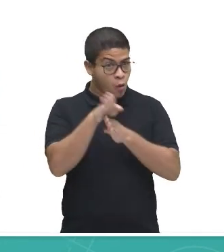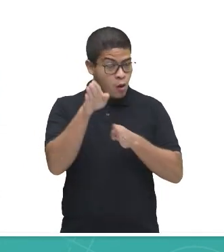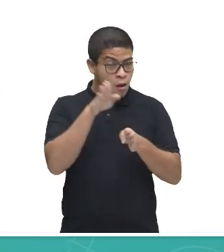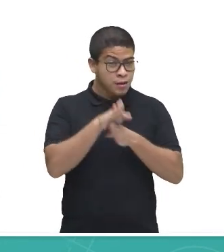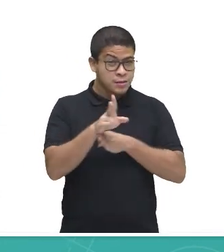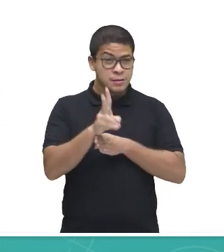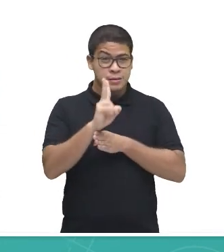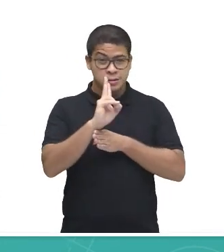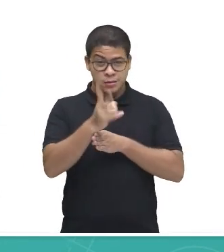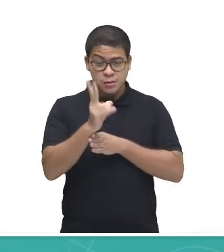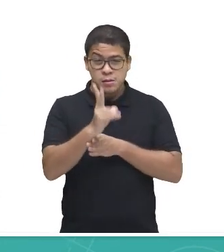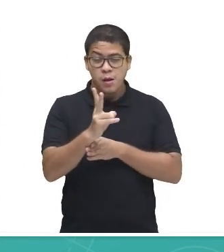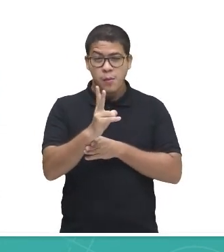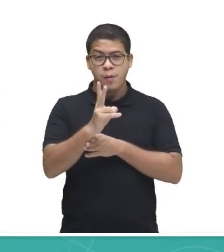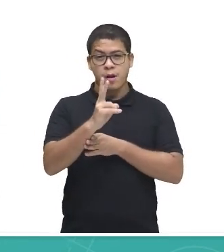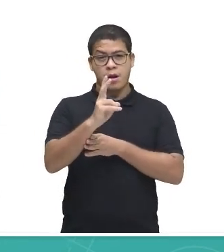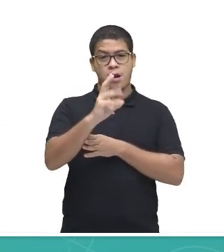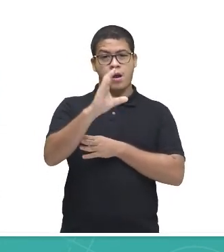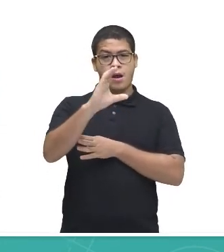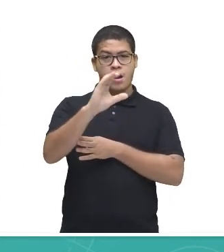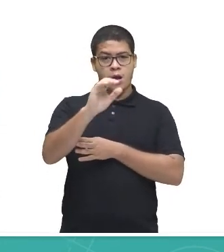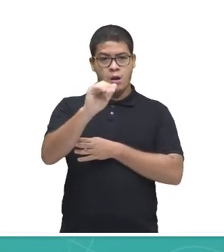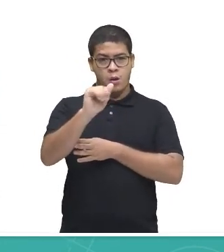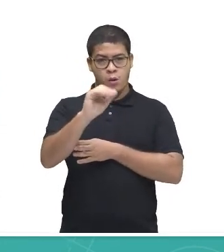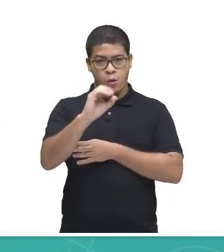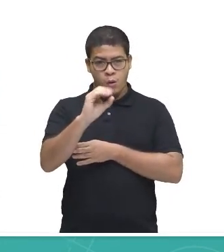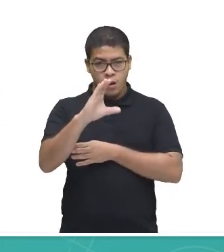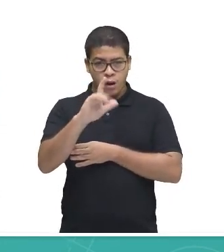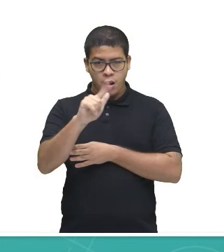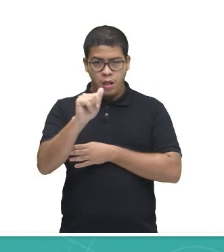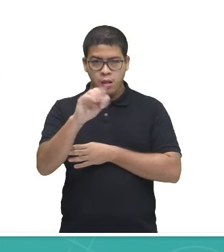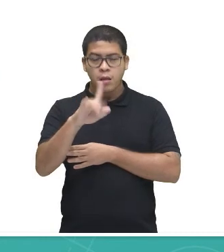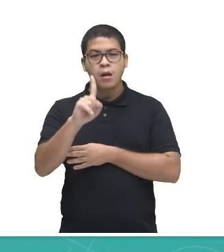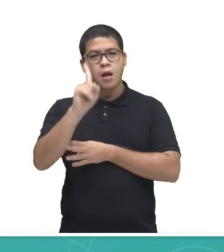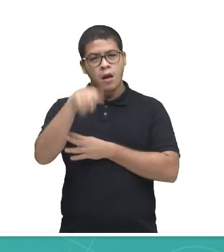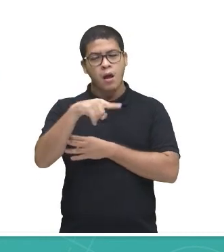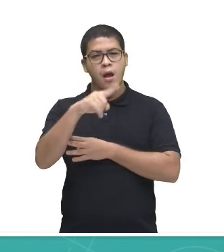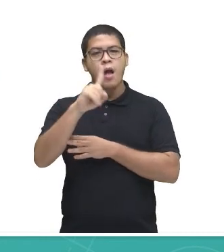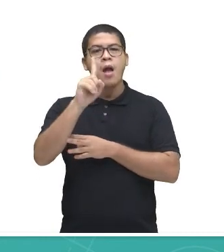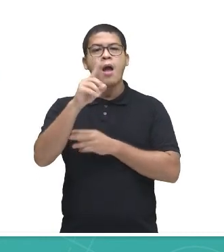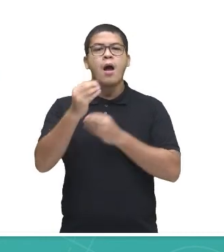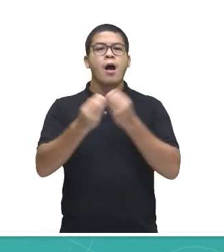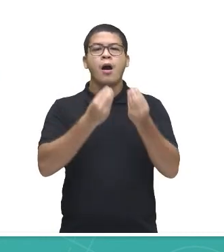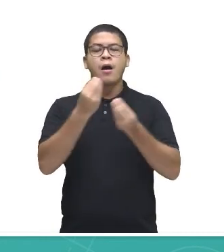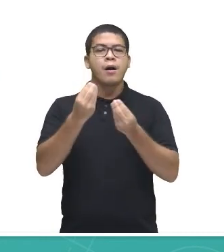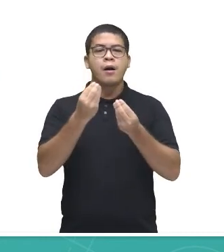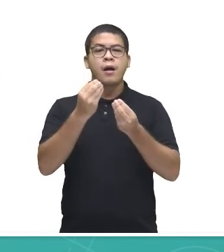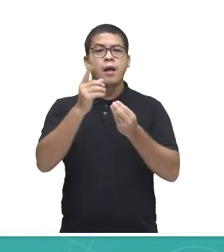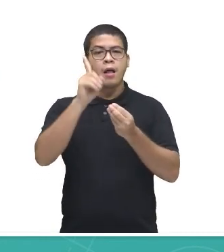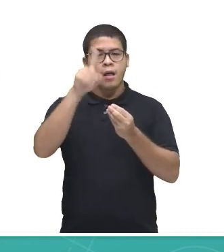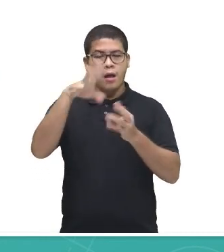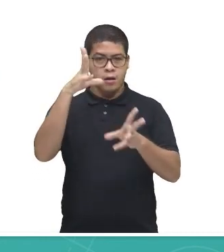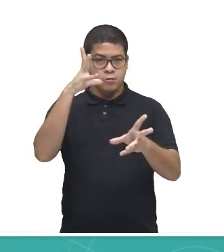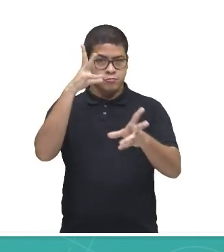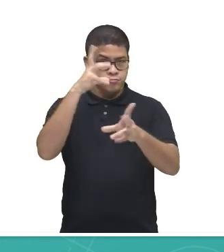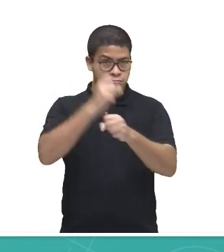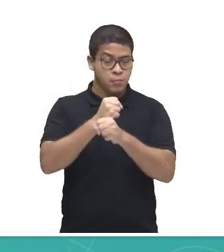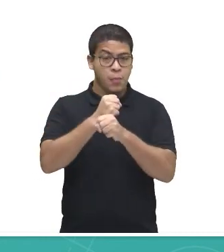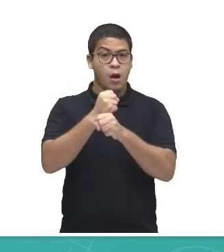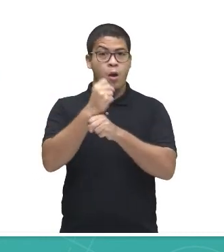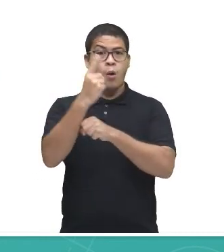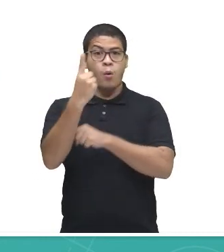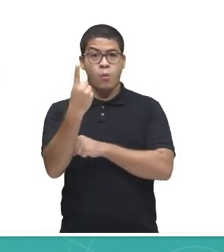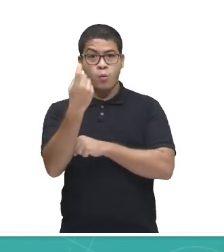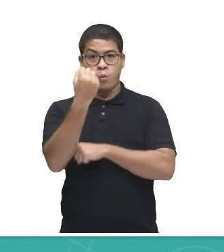com ângulos colaterais, a sua soma, ou a soma desses ângulos, logicamente, equivale